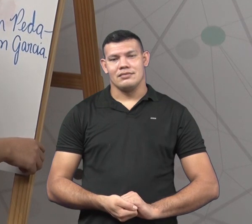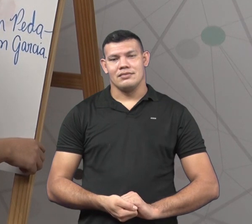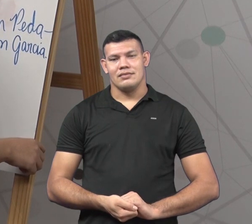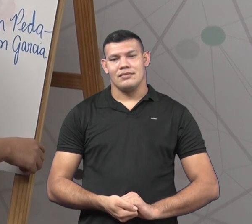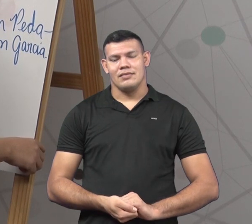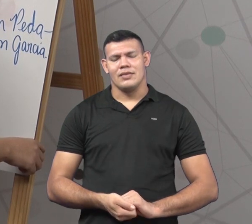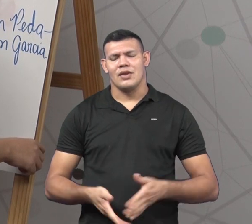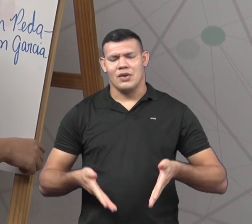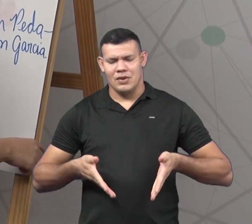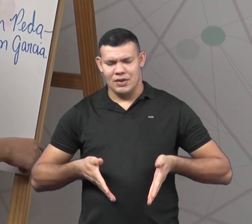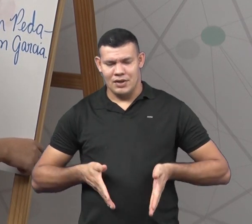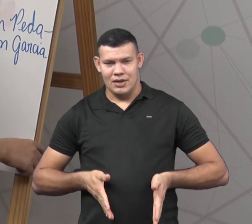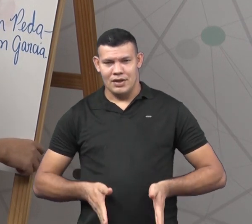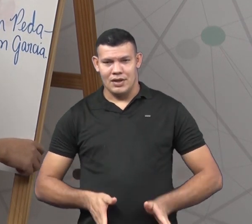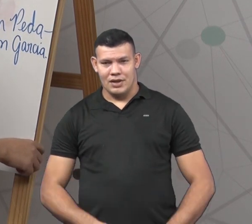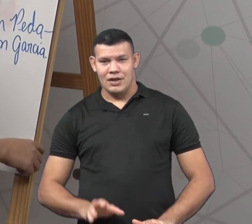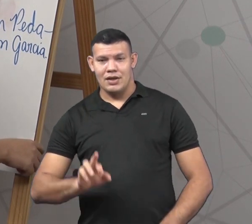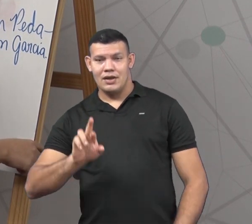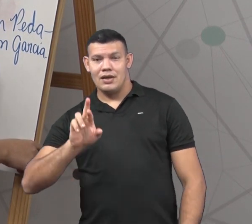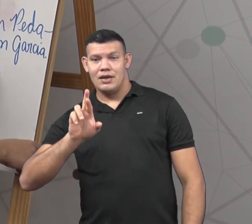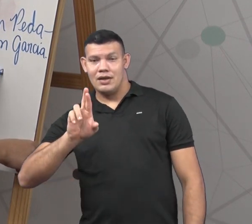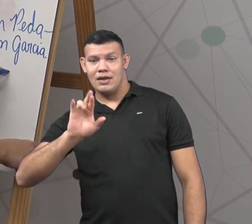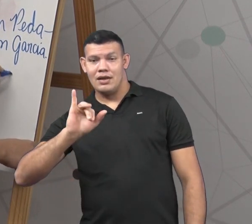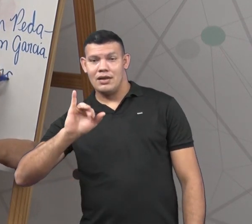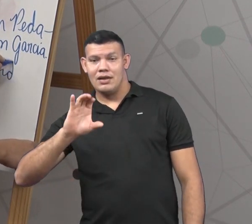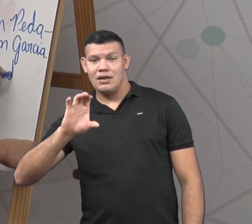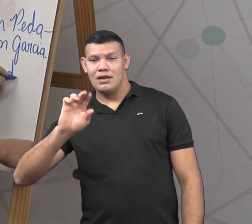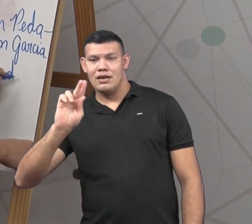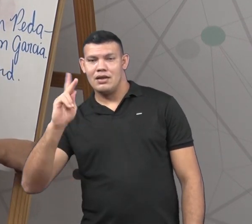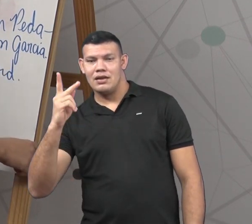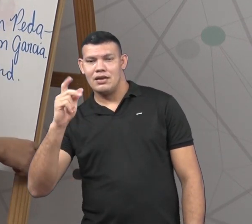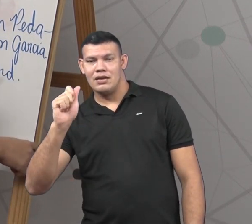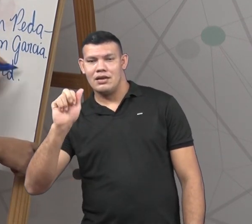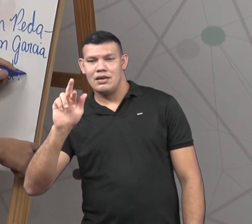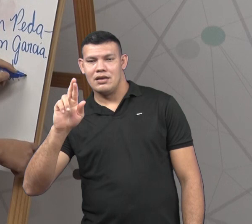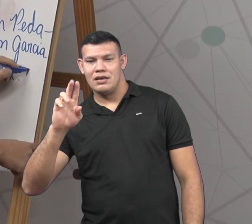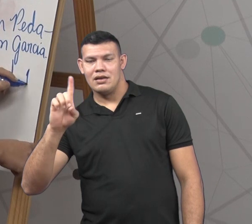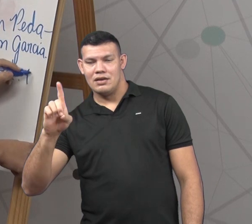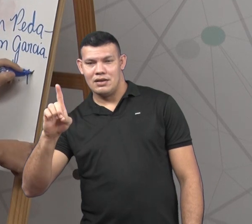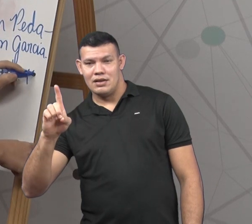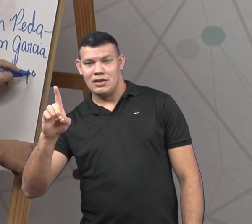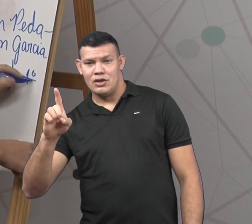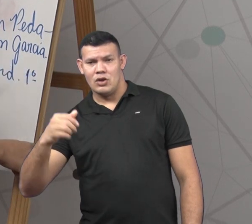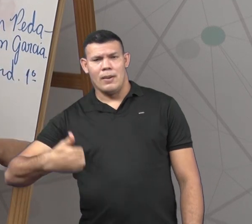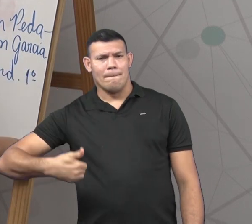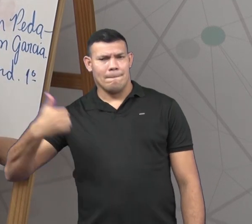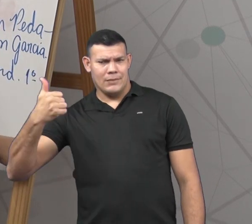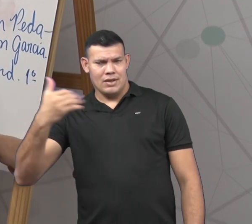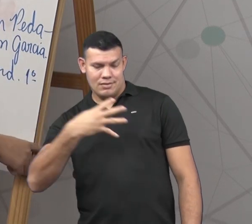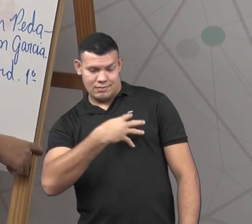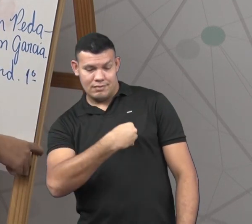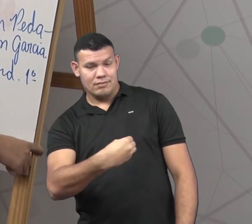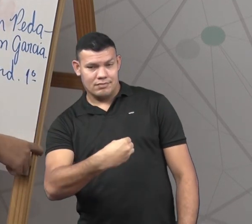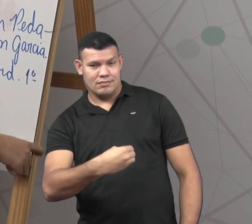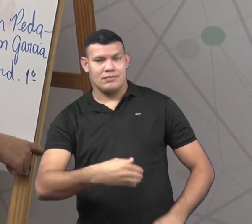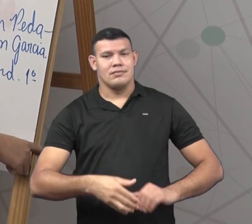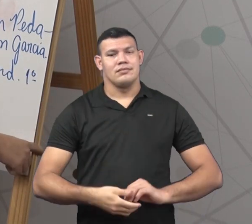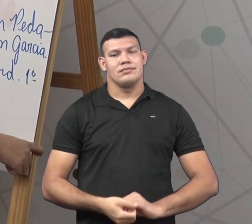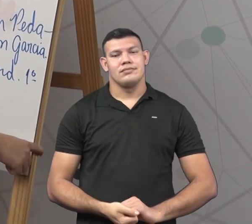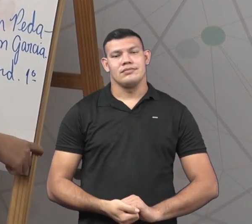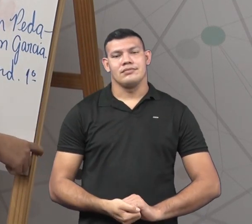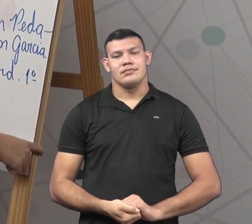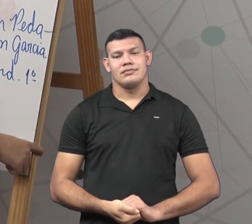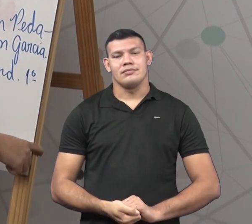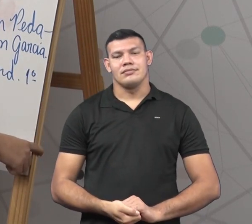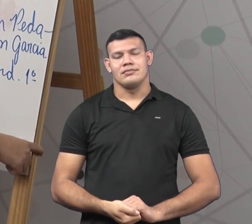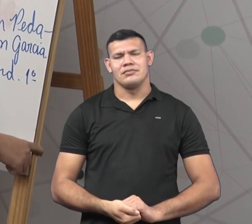Nasceu o Richard, vou colocar assim, o Richard, para você entender. Vou colocar meu primeiro filho, que eu